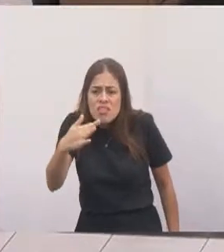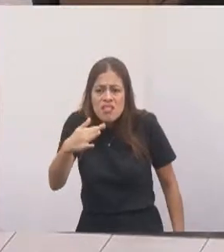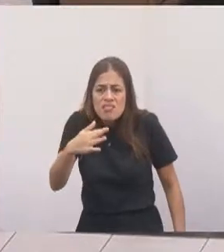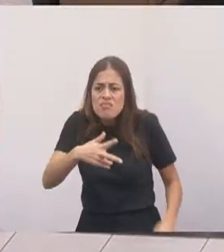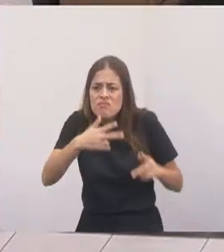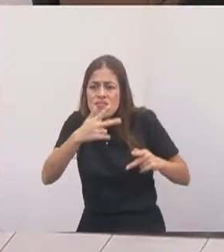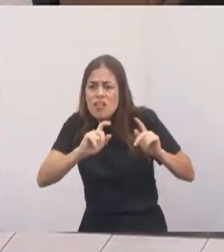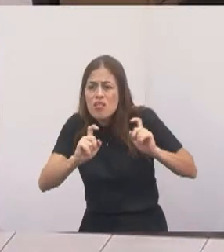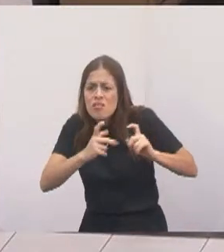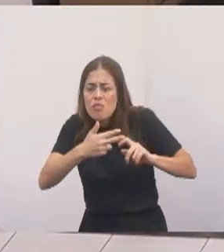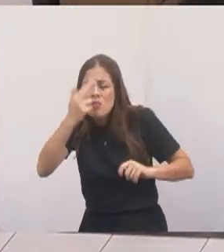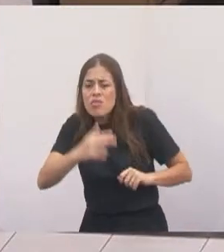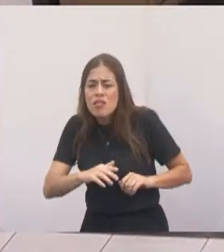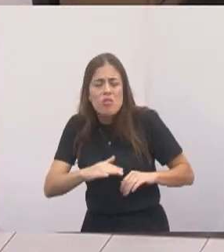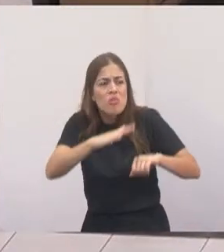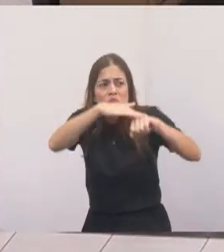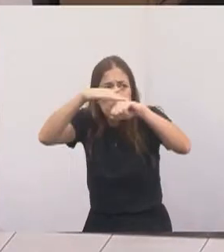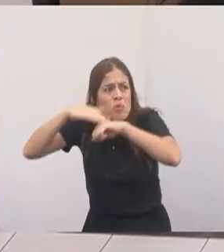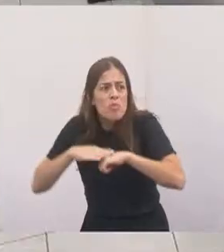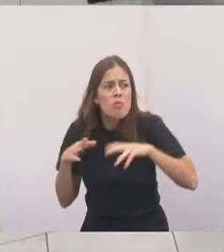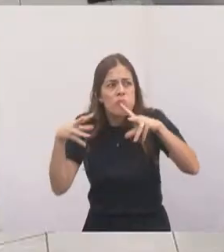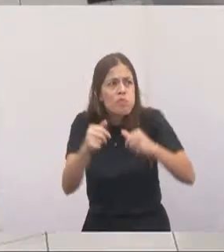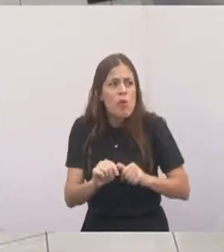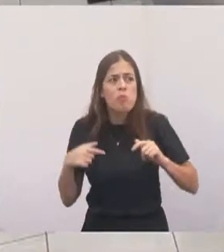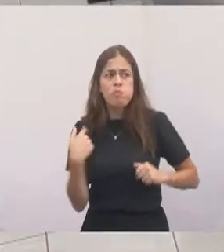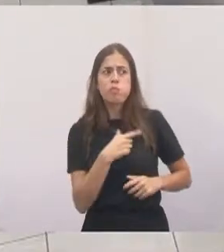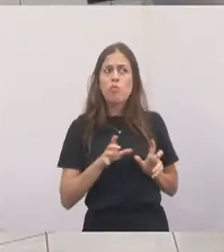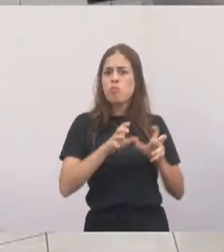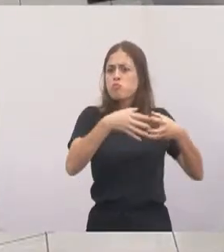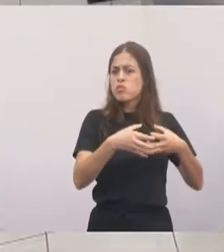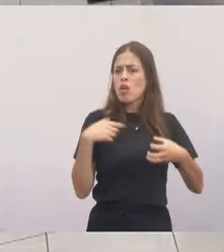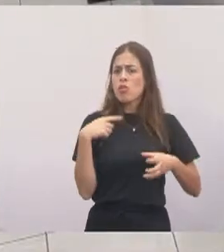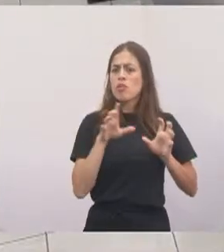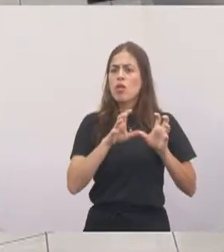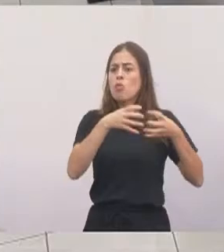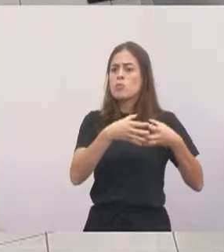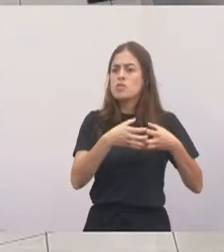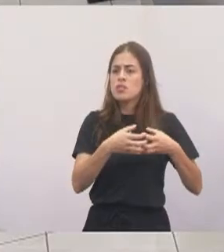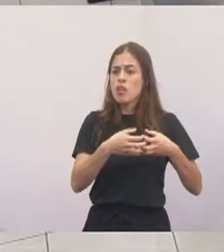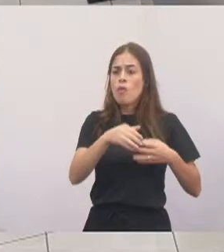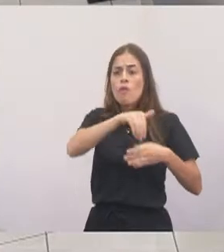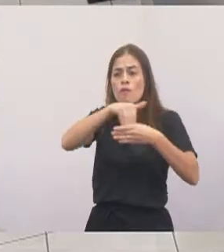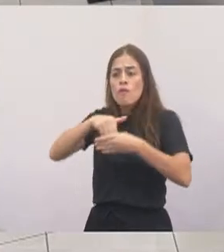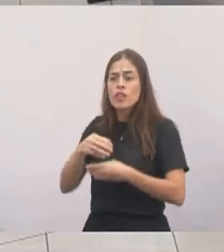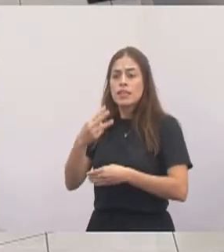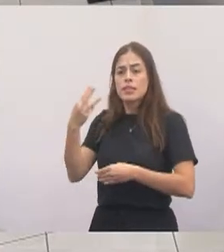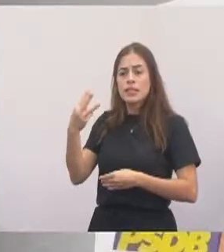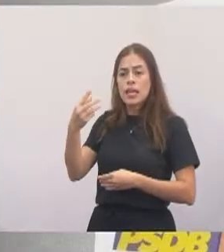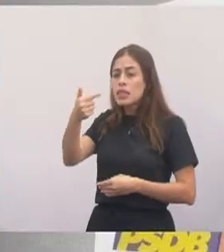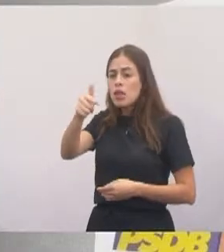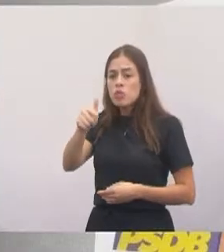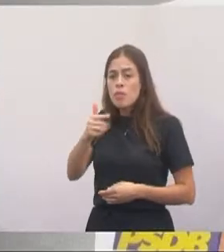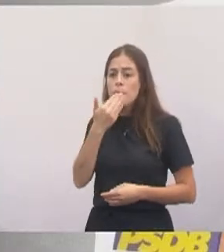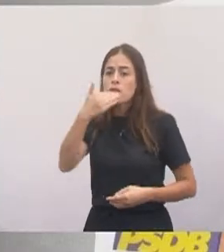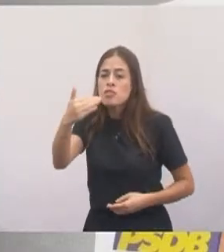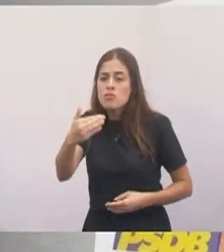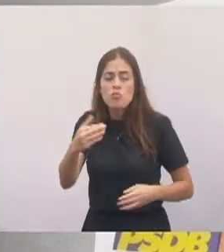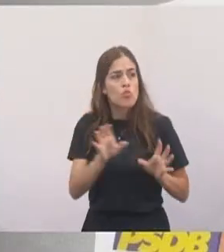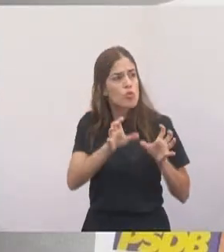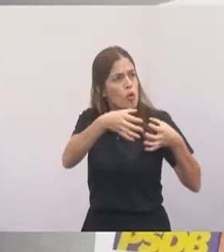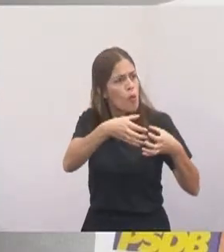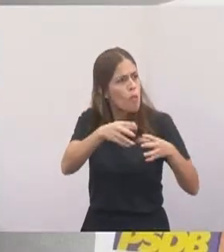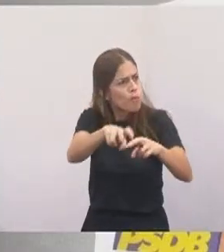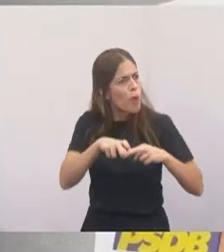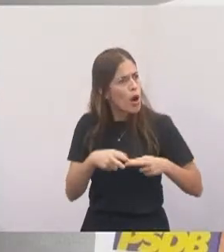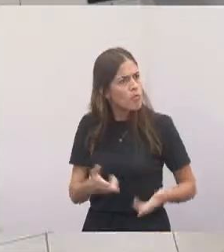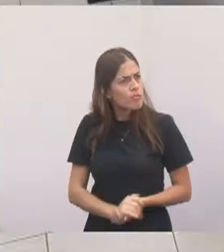fez nenhuma convocação sobre isso. Nós somos uma comissão e a comissão vota em 3. Não há nenhum pedido da comissão para isso.